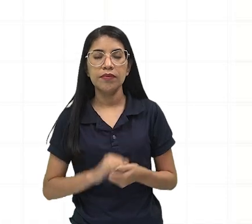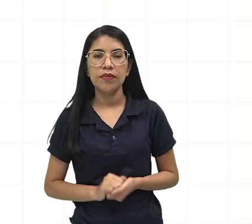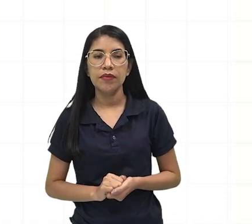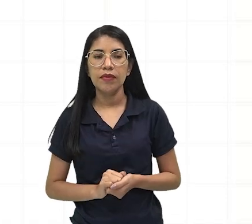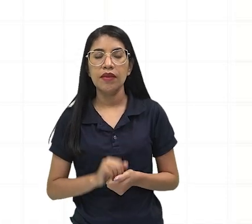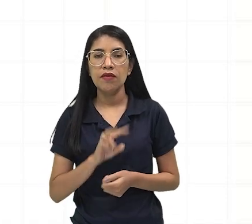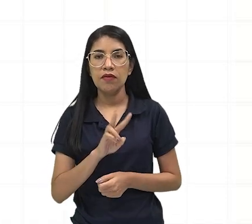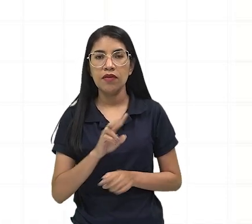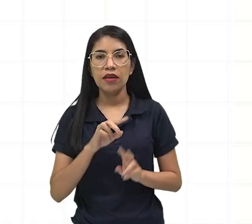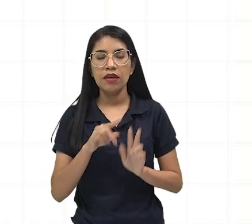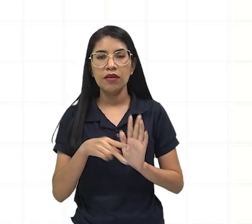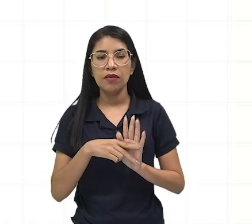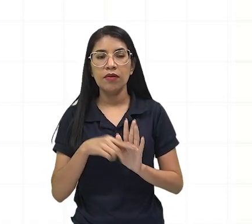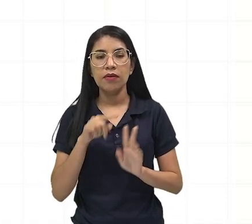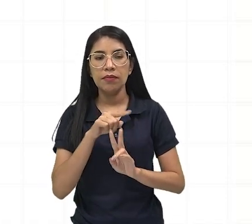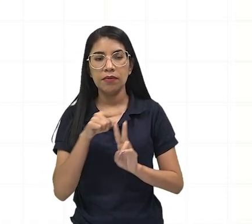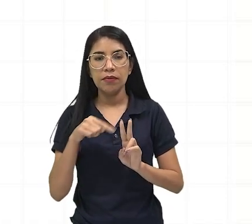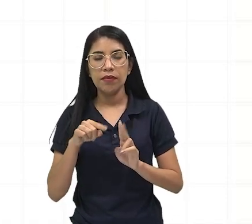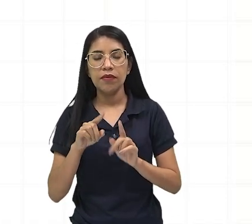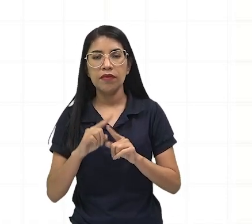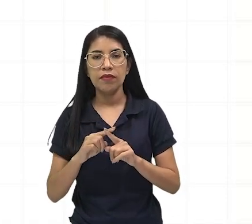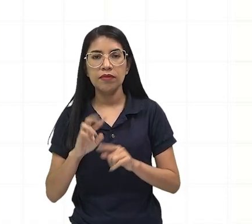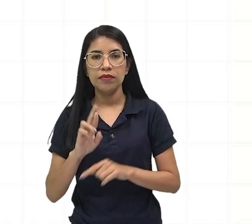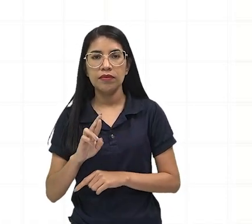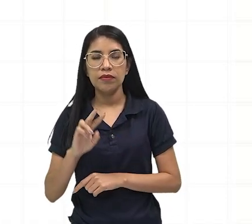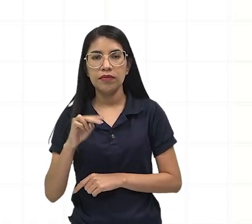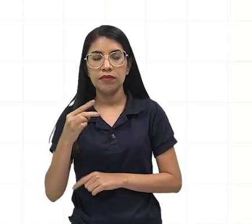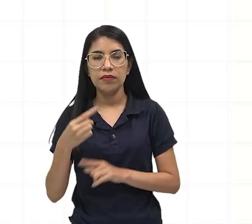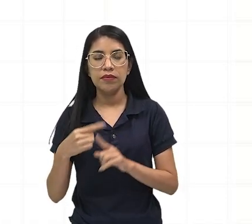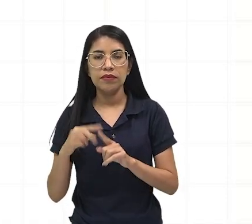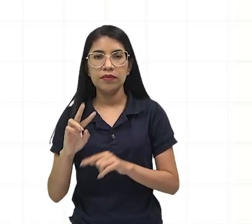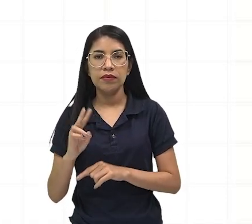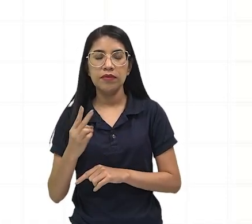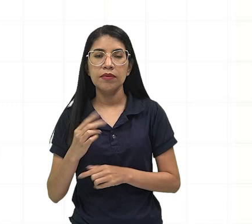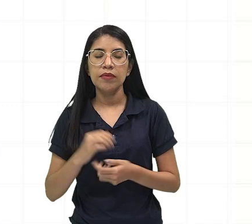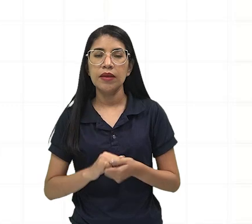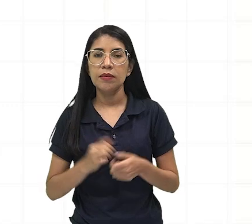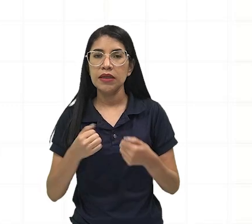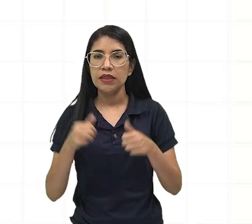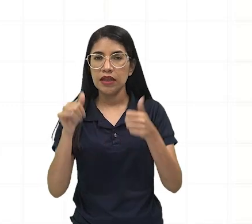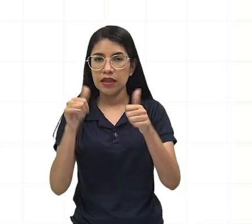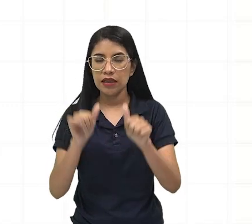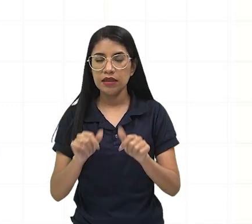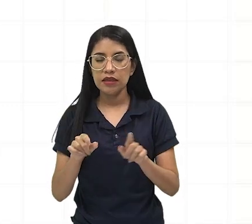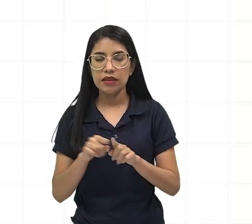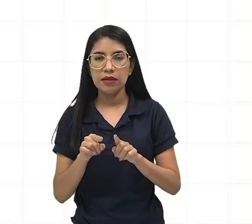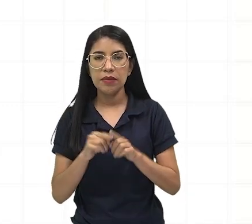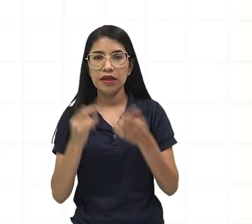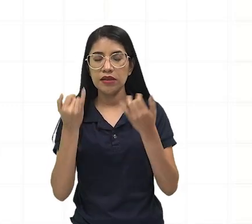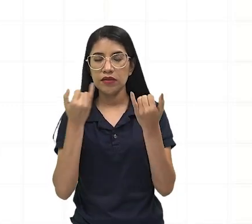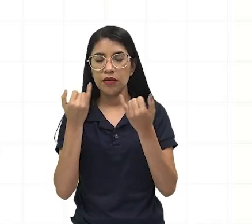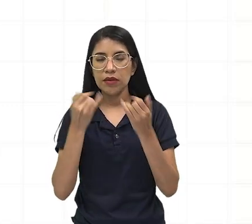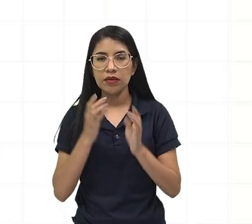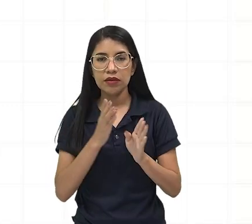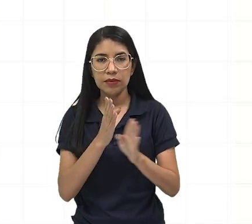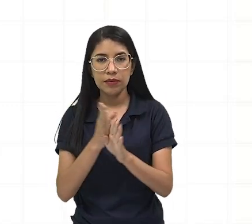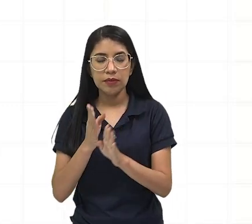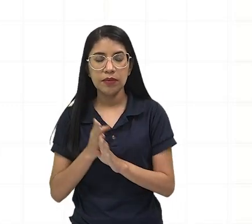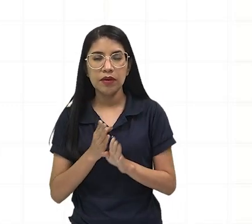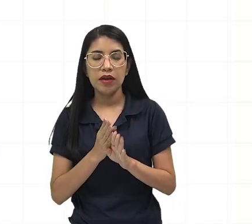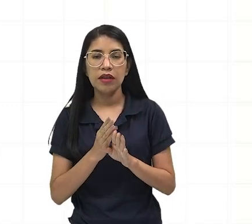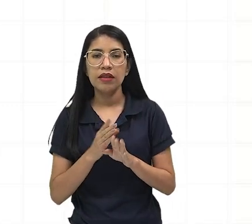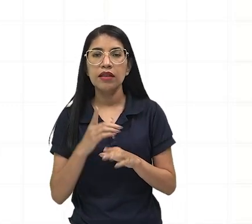Primeiro passo, identificar os dados, como eu comentei lá direto aqui na figura, né? Identificar aqui que ele